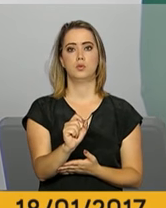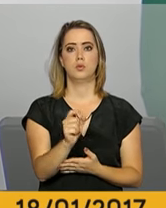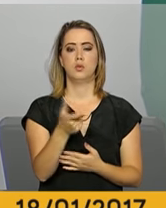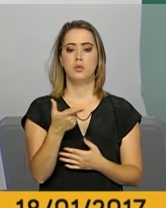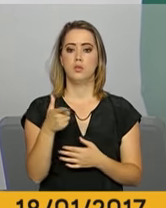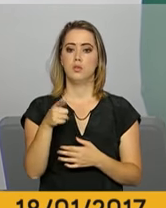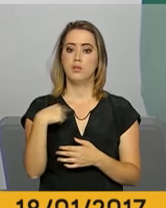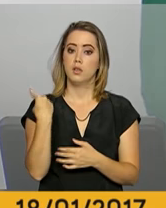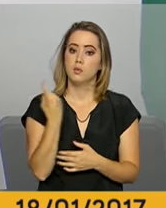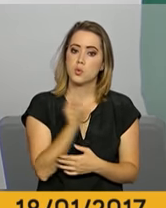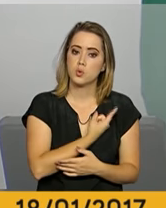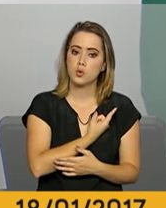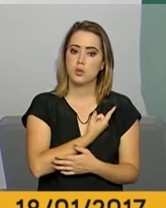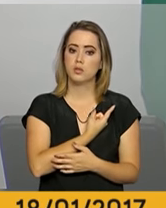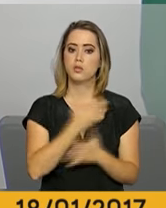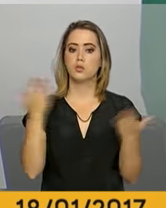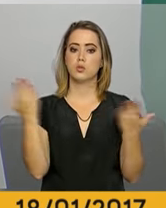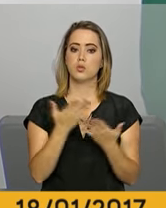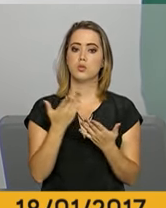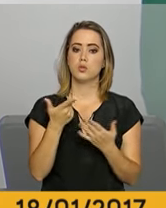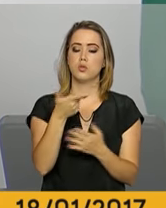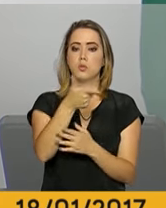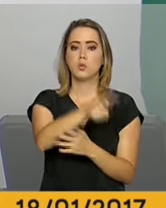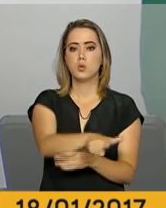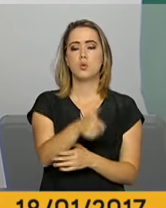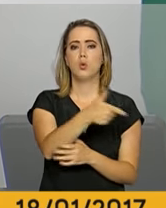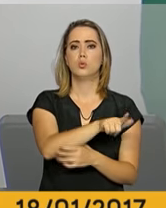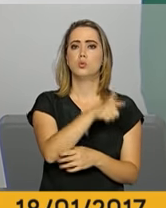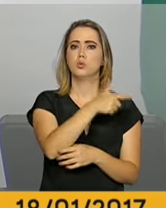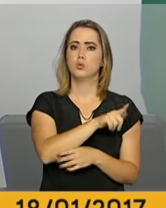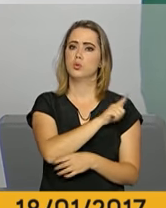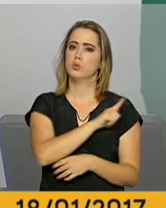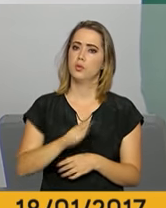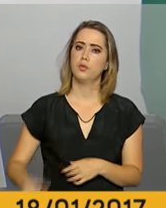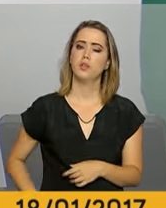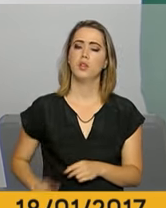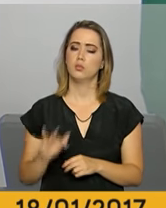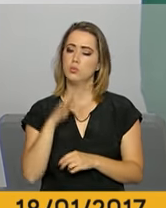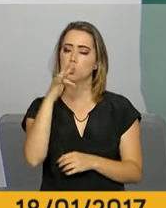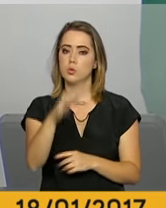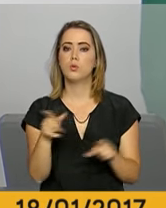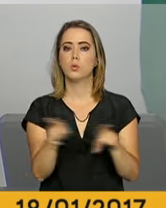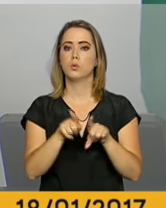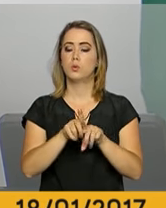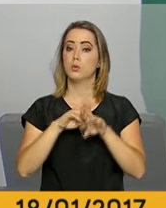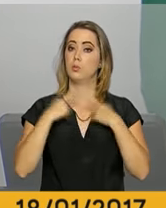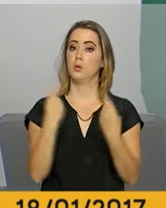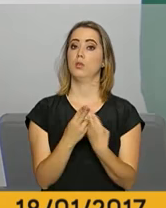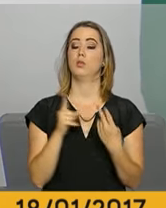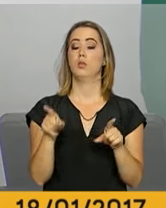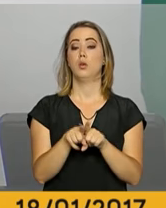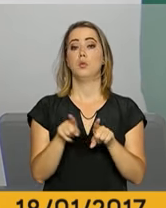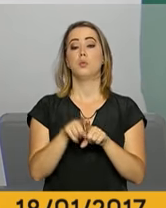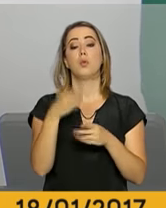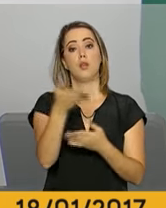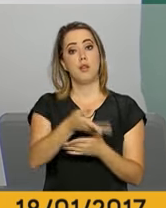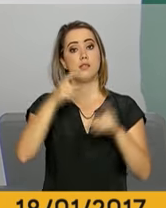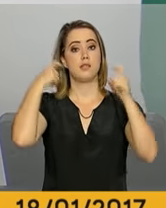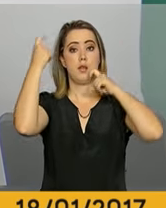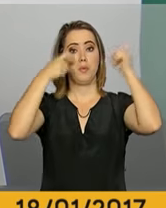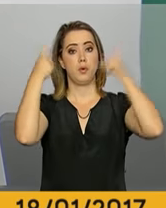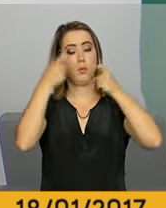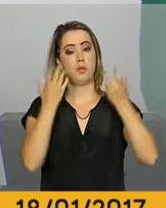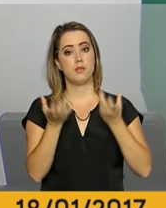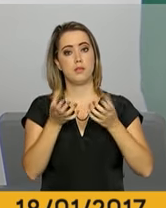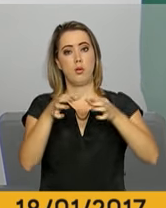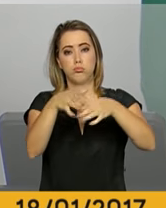aqui, certa e seguramente outros governadores estarão conosco, porque essa preocupação referente ao sistema